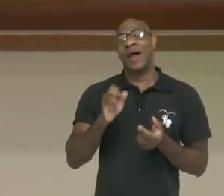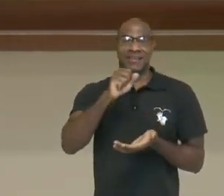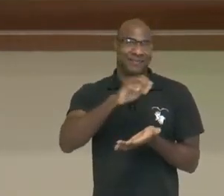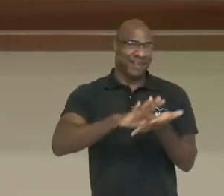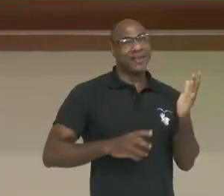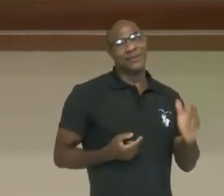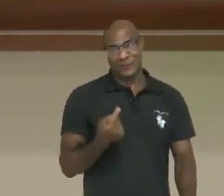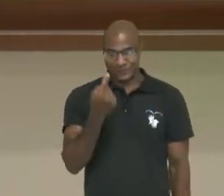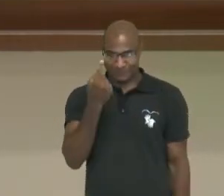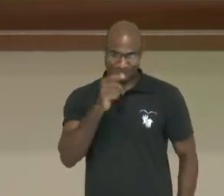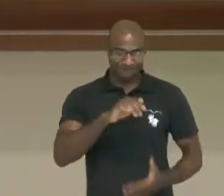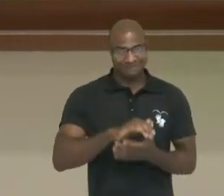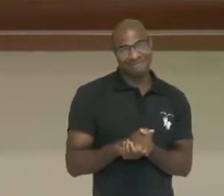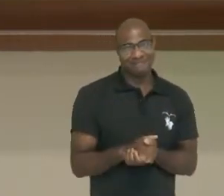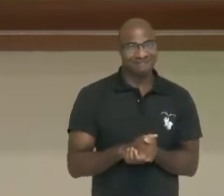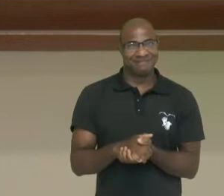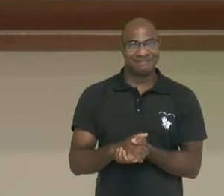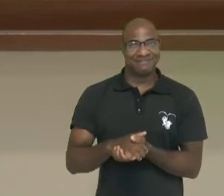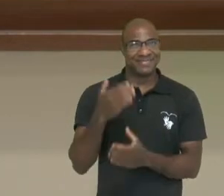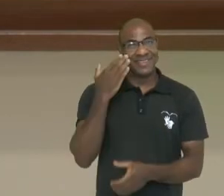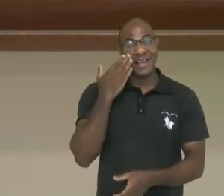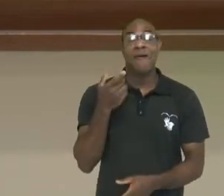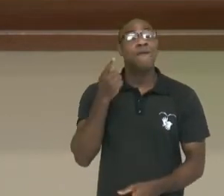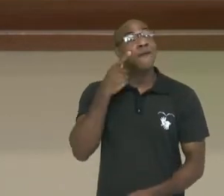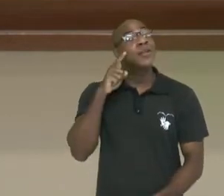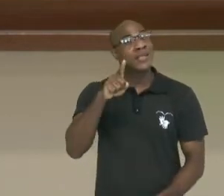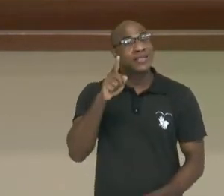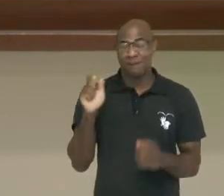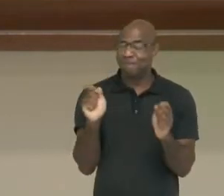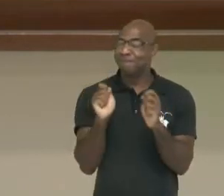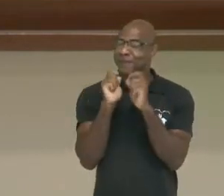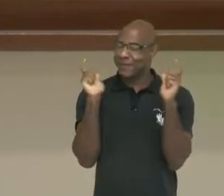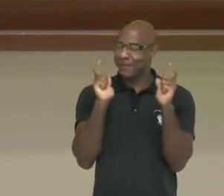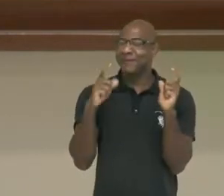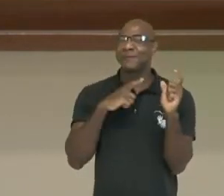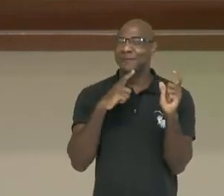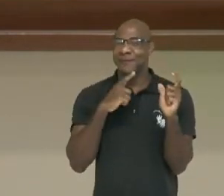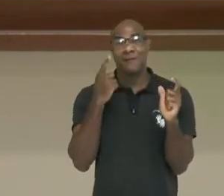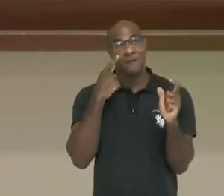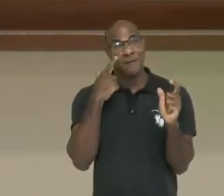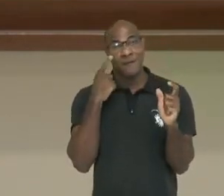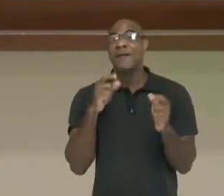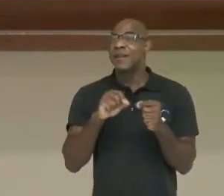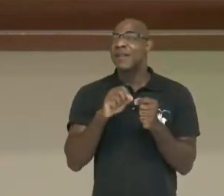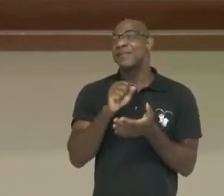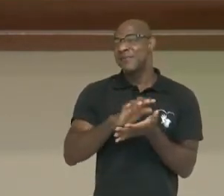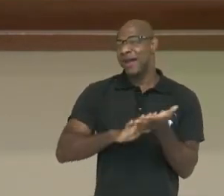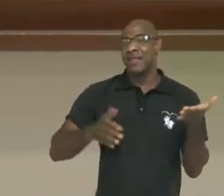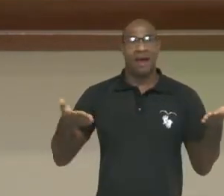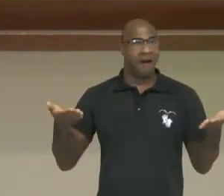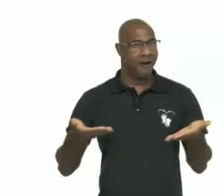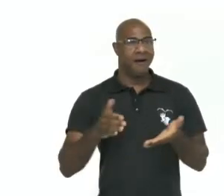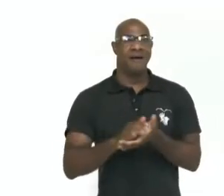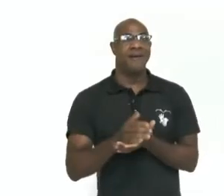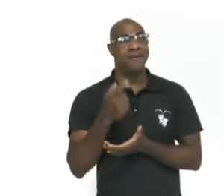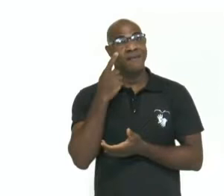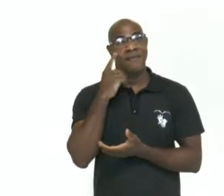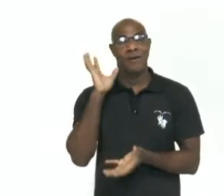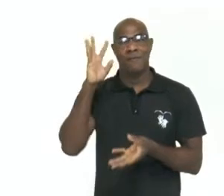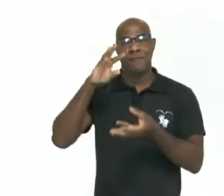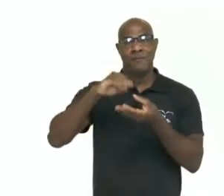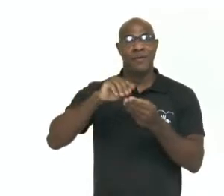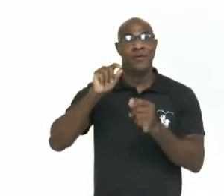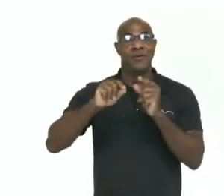enquanto. Agora, vamos ver se vocês estão ligadinhos mesmos. Vamos fazer uma atividade e vamos retomar lá